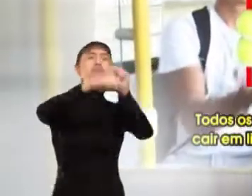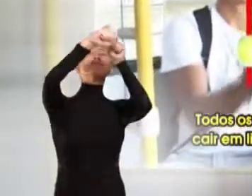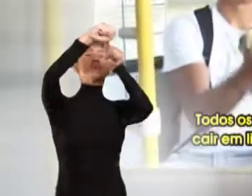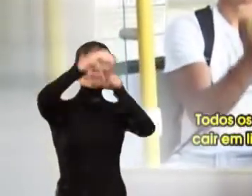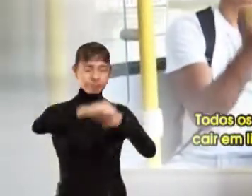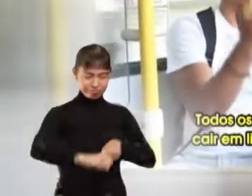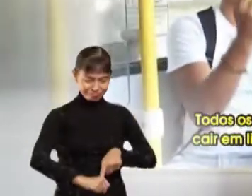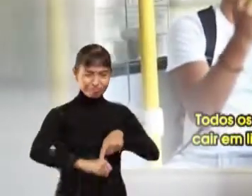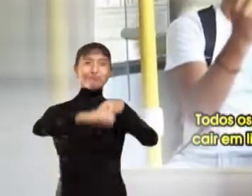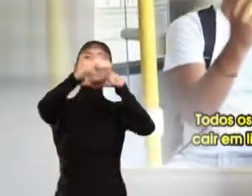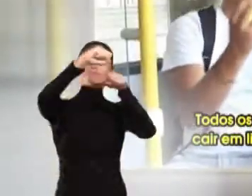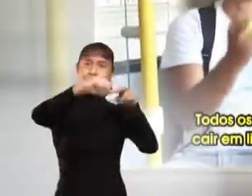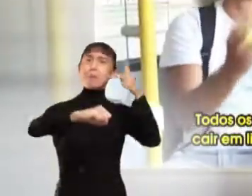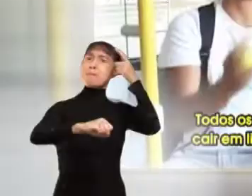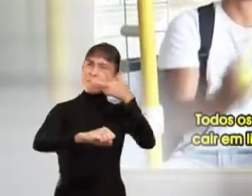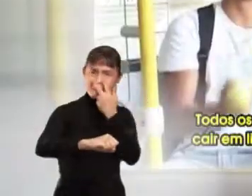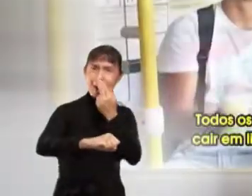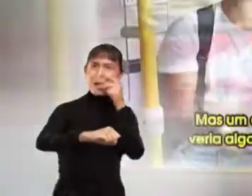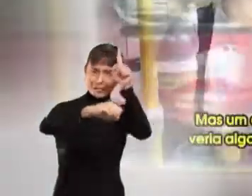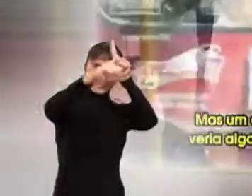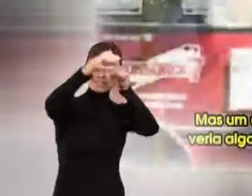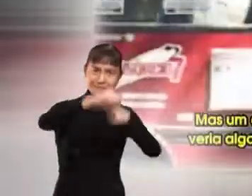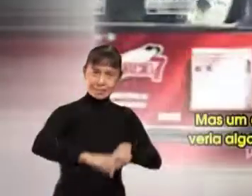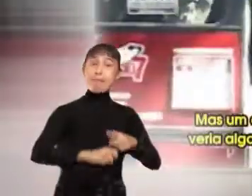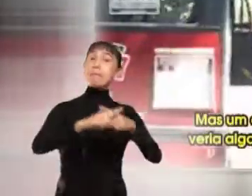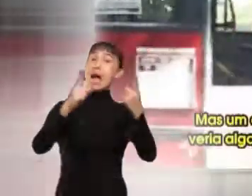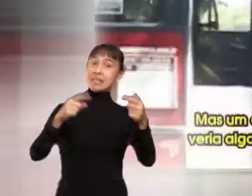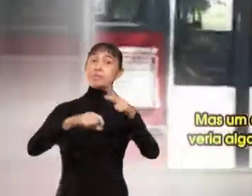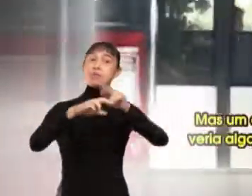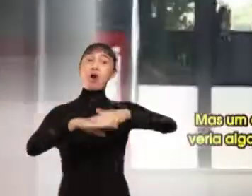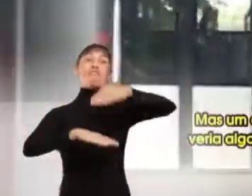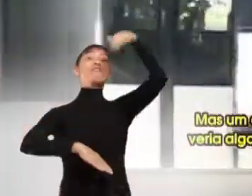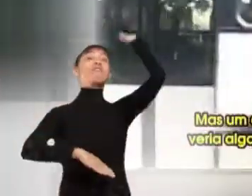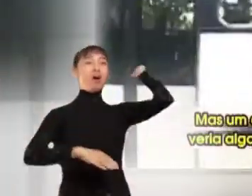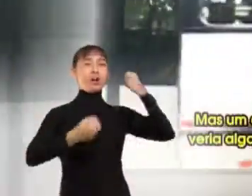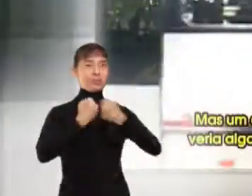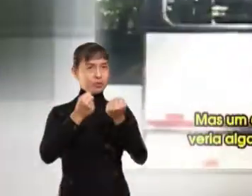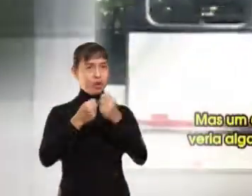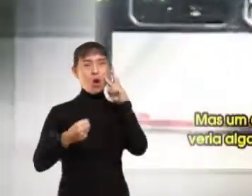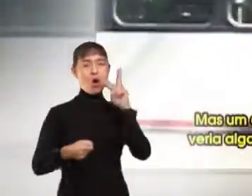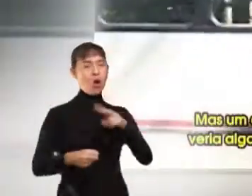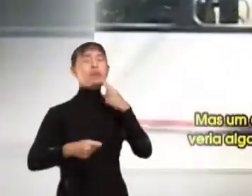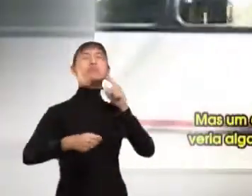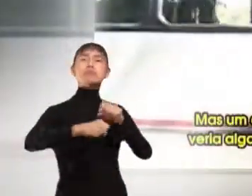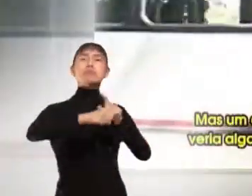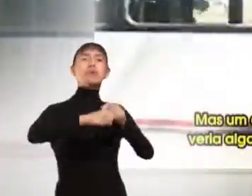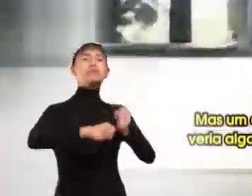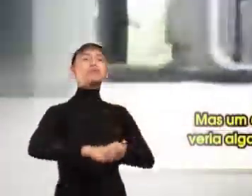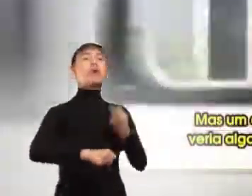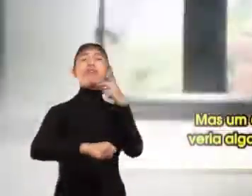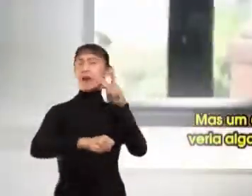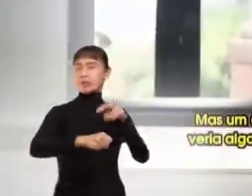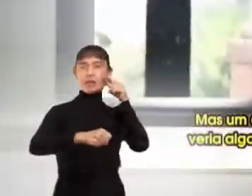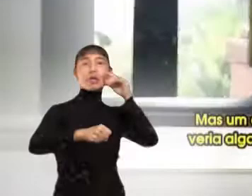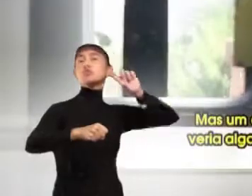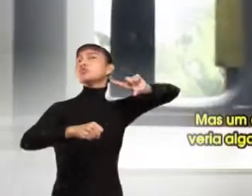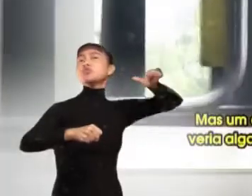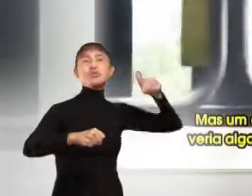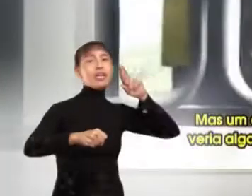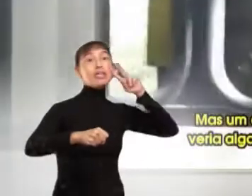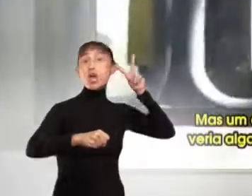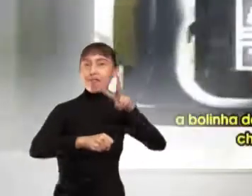em linha reta dentro do ônibus. Mas um observador fora do ônibus veria algo